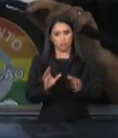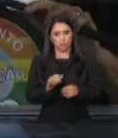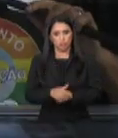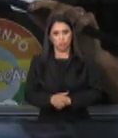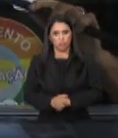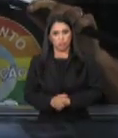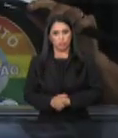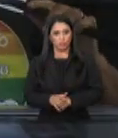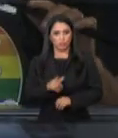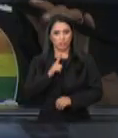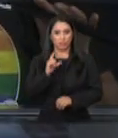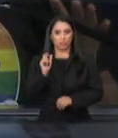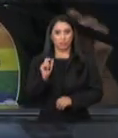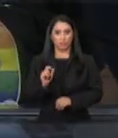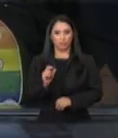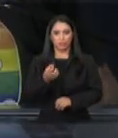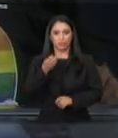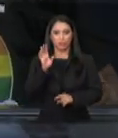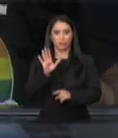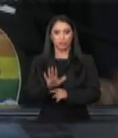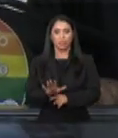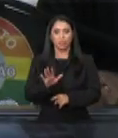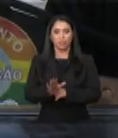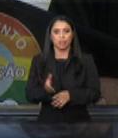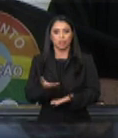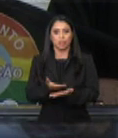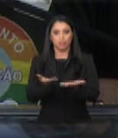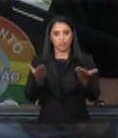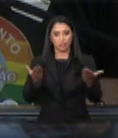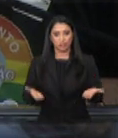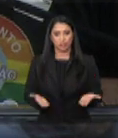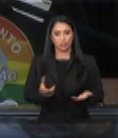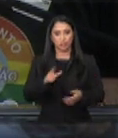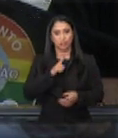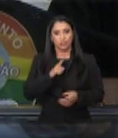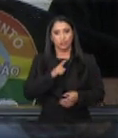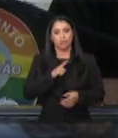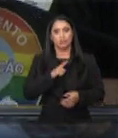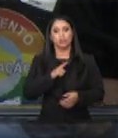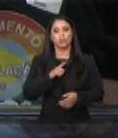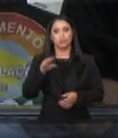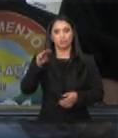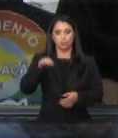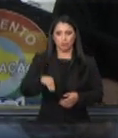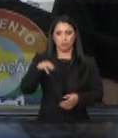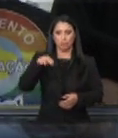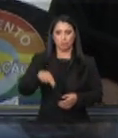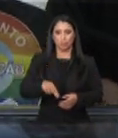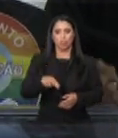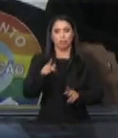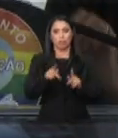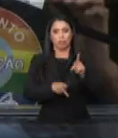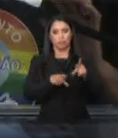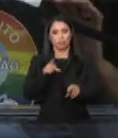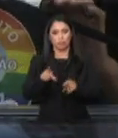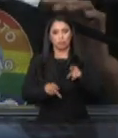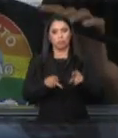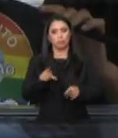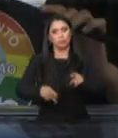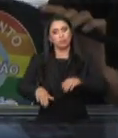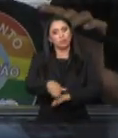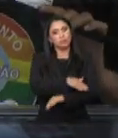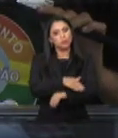Boa tarde a todos e todas e todos sou do movimento Nacional da população de rua mnpr